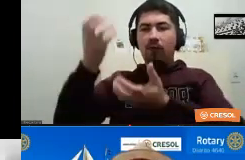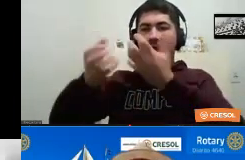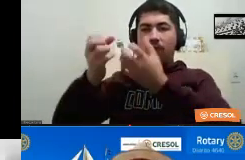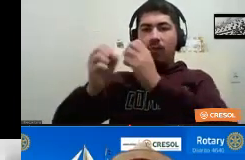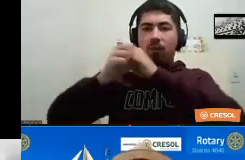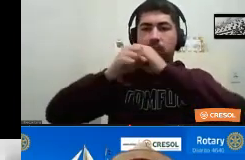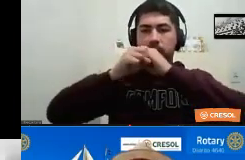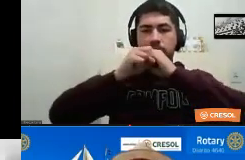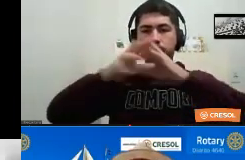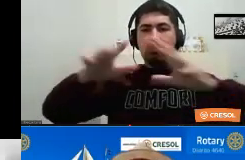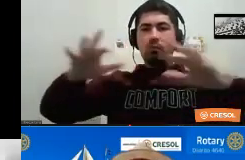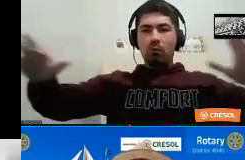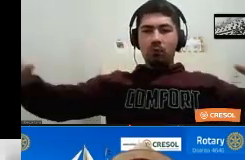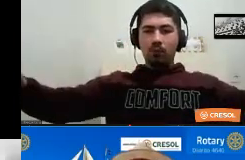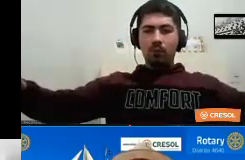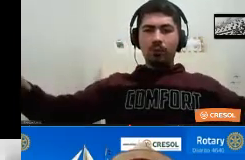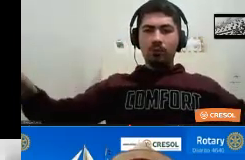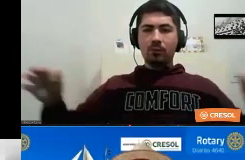prédio. Foi uma lástima.